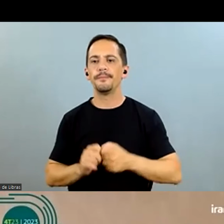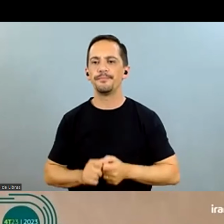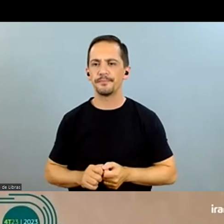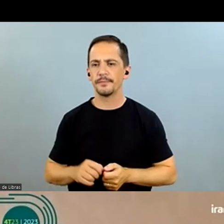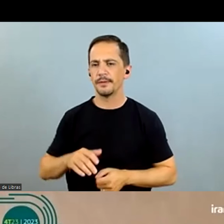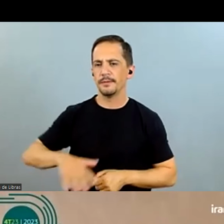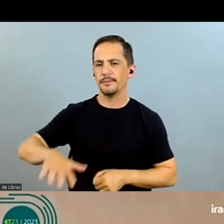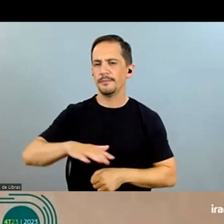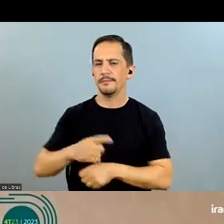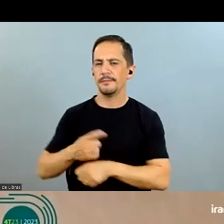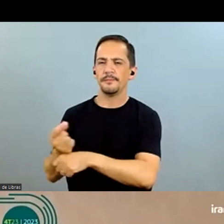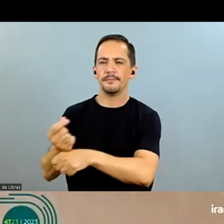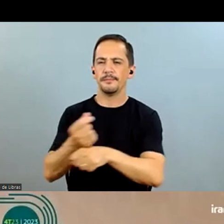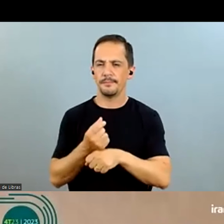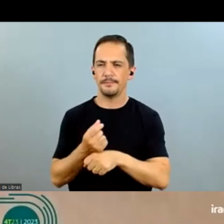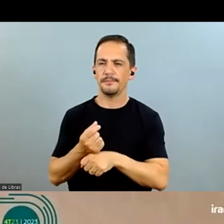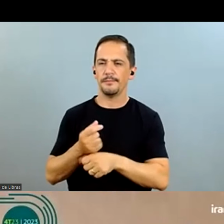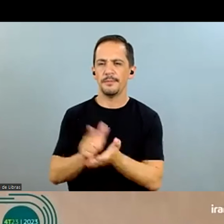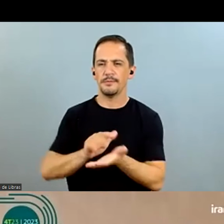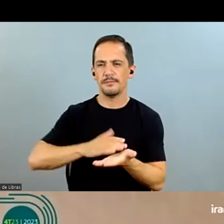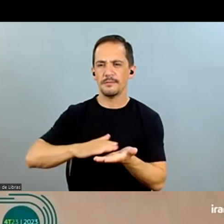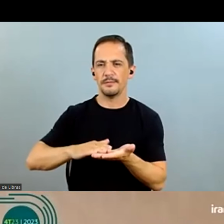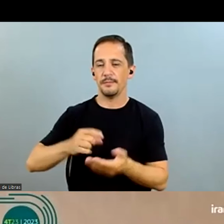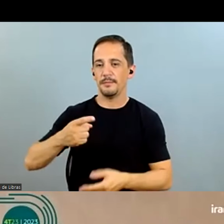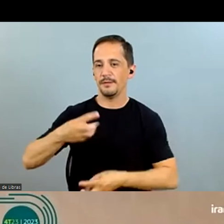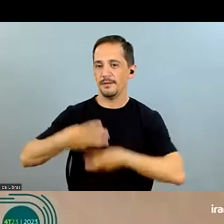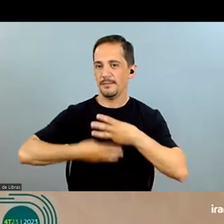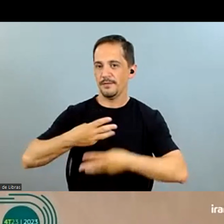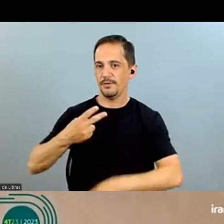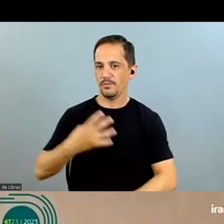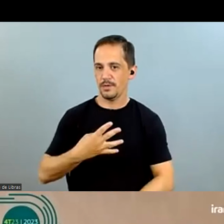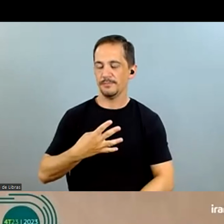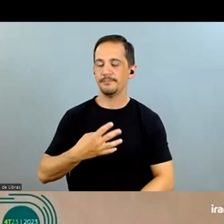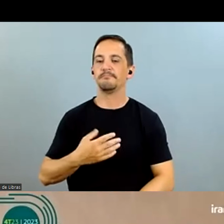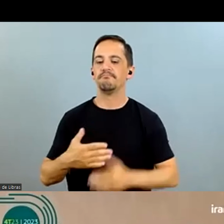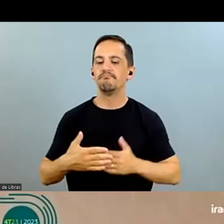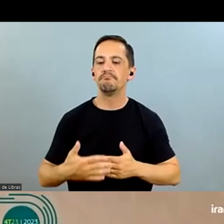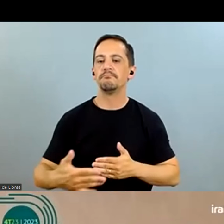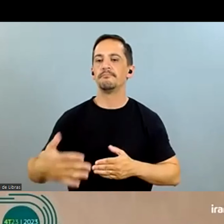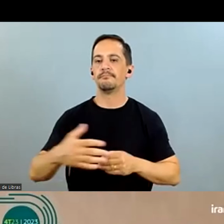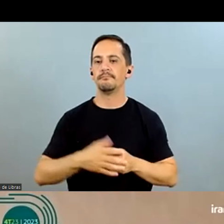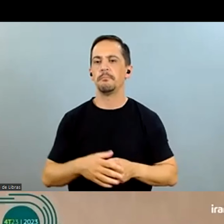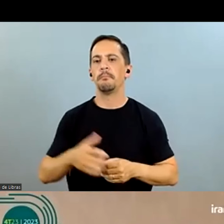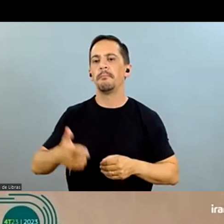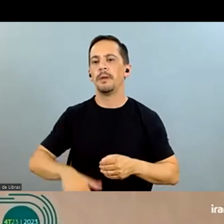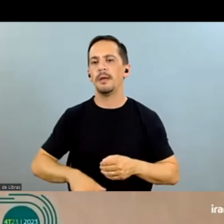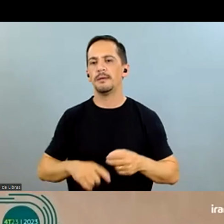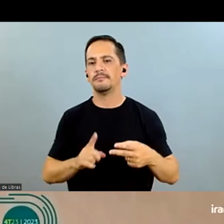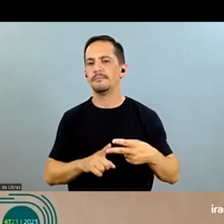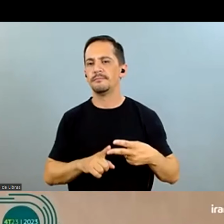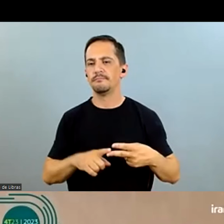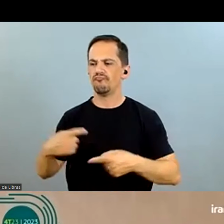preços de papelão do lado no primeiro tri de 24 e pro ano de 24 Além disso poderiam comentar sobre ambiente competitivo